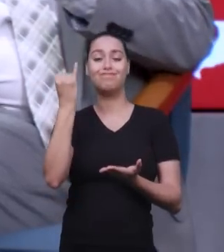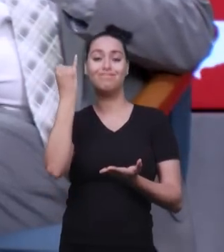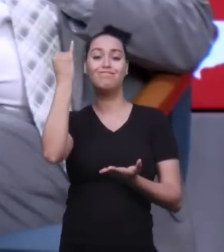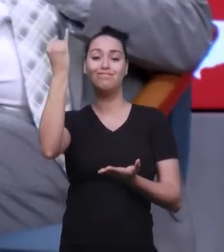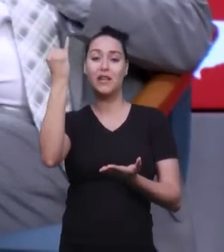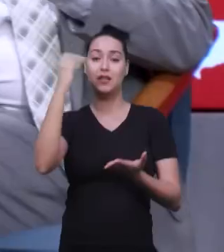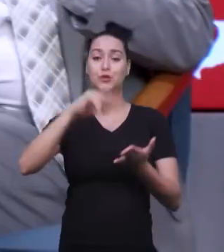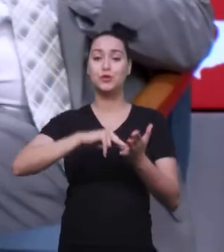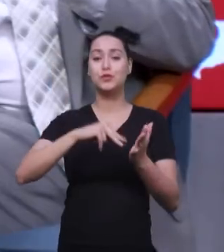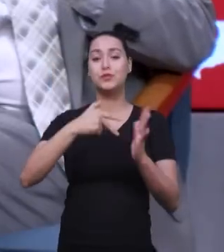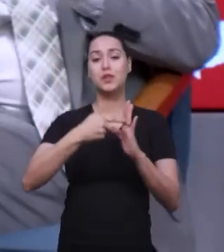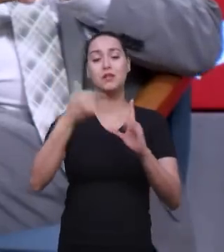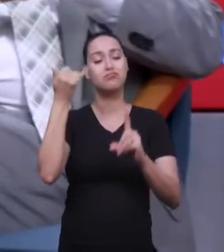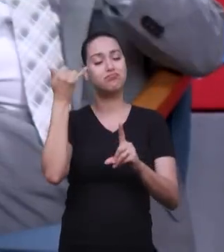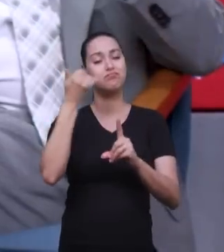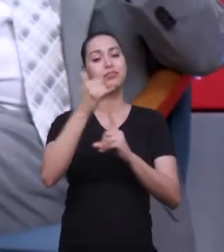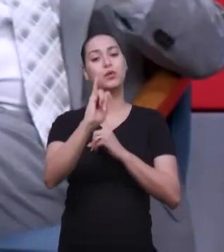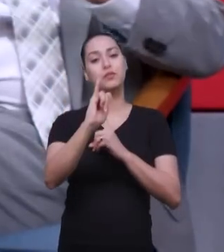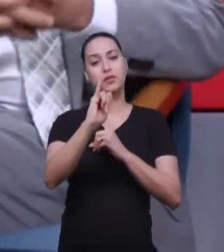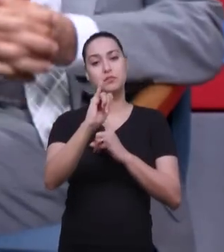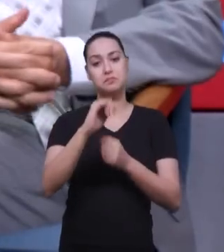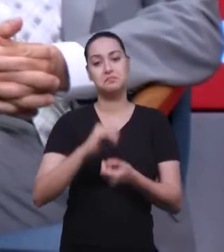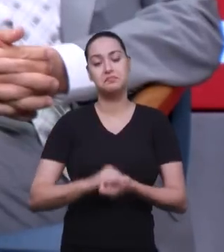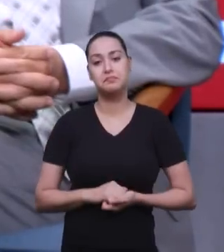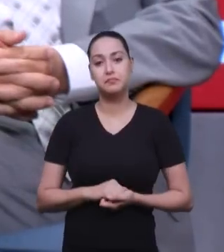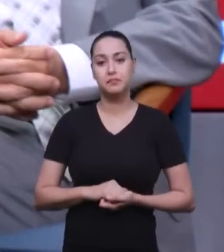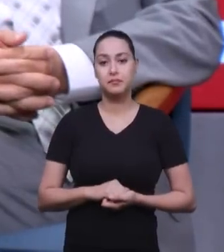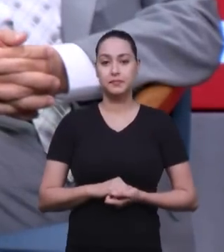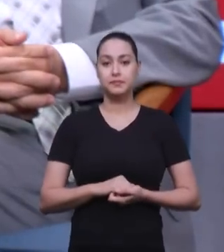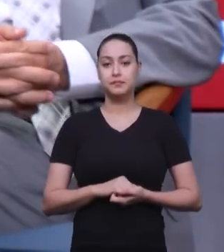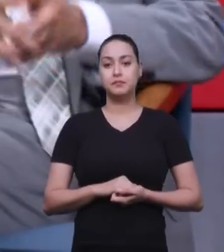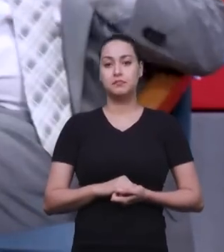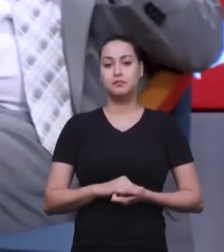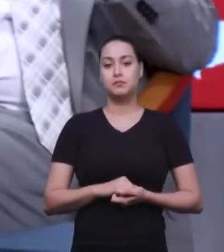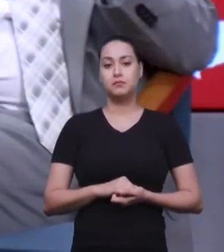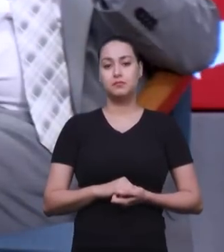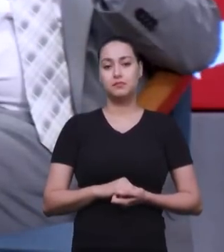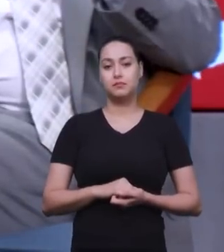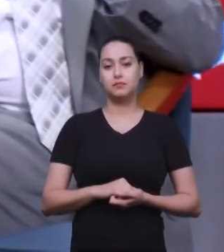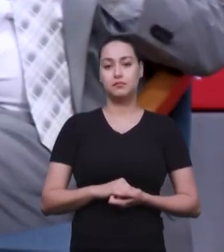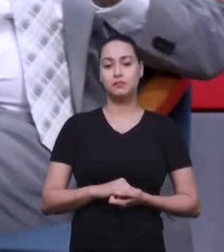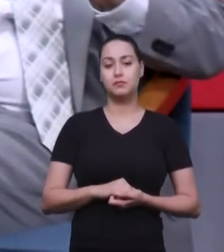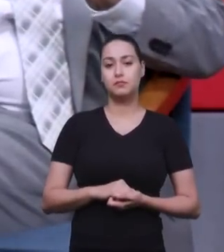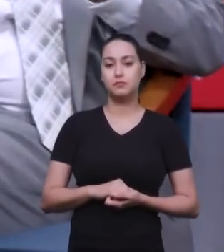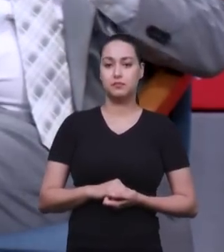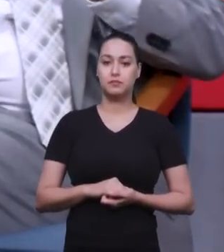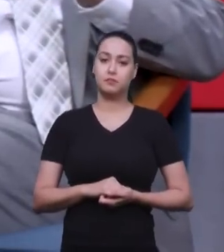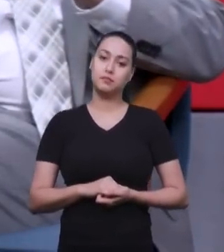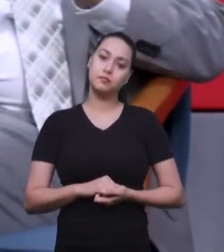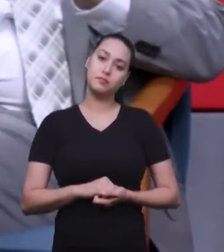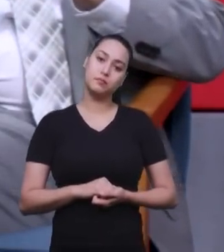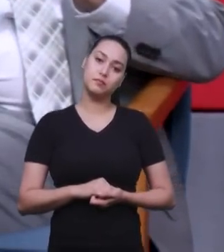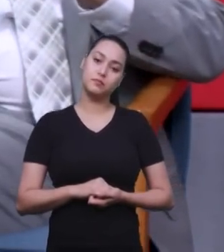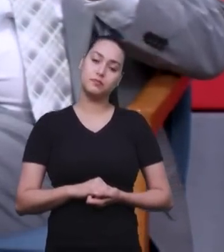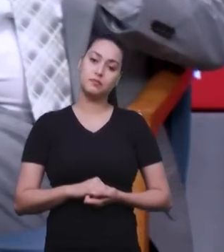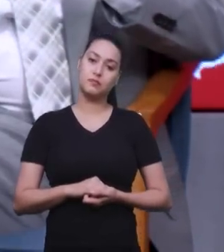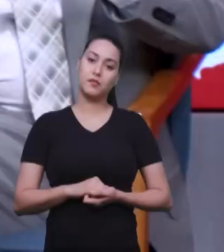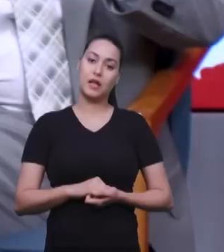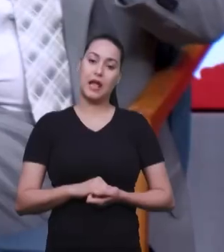tem uma importância, tem um sentido profético. Então, aquela